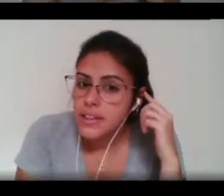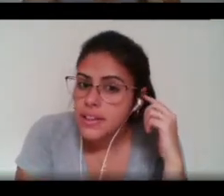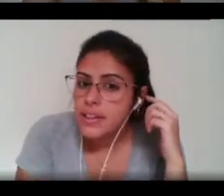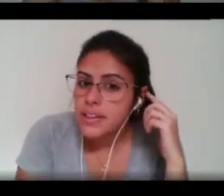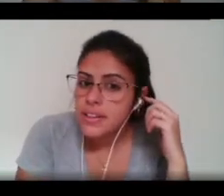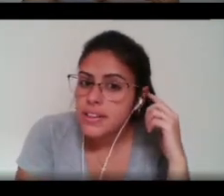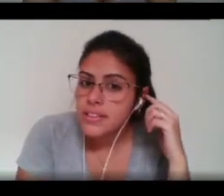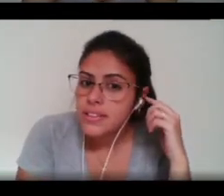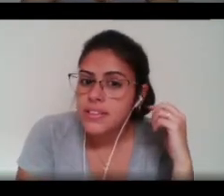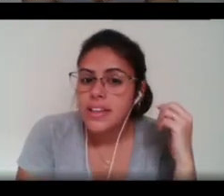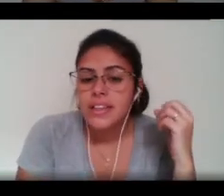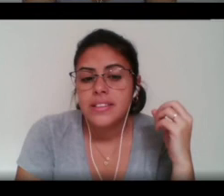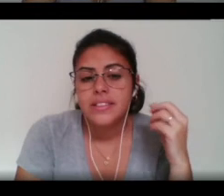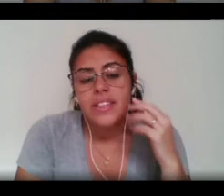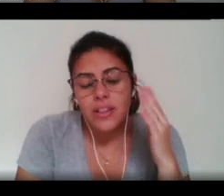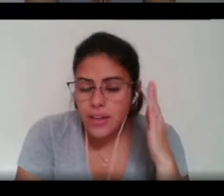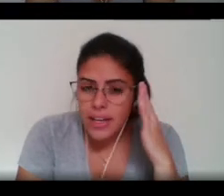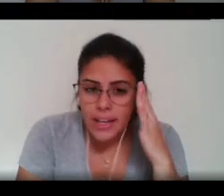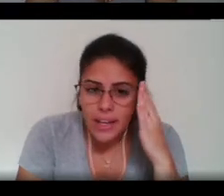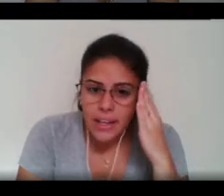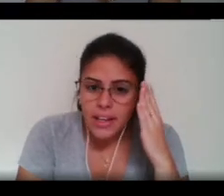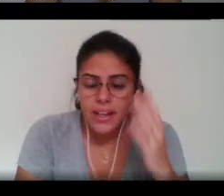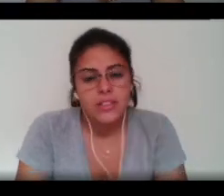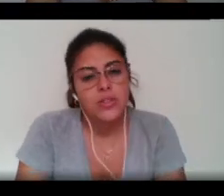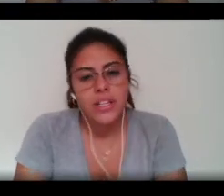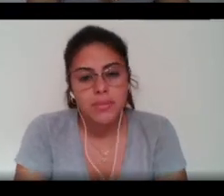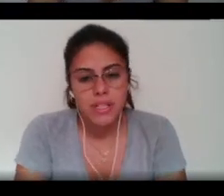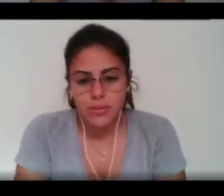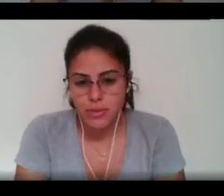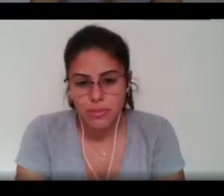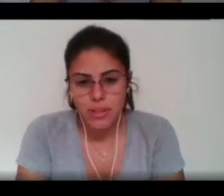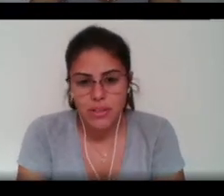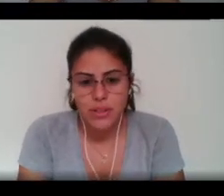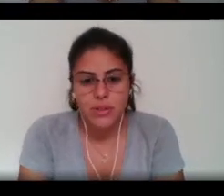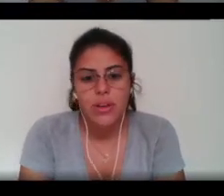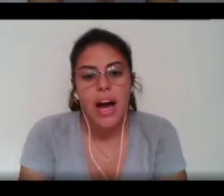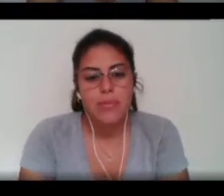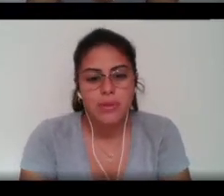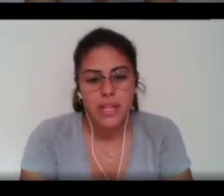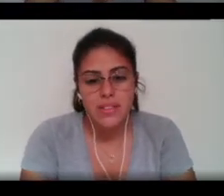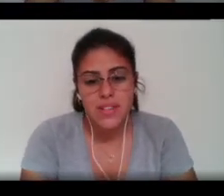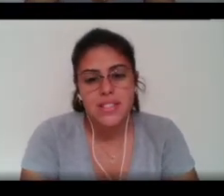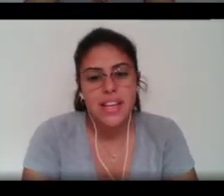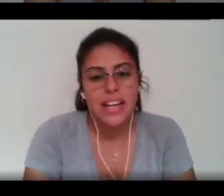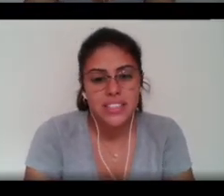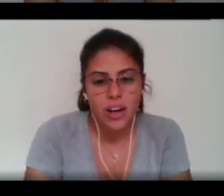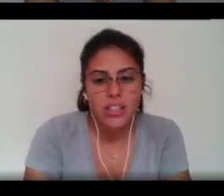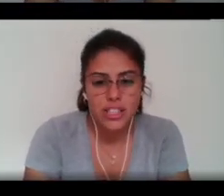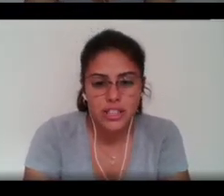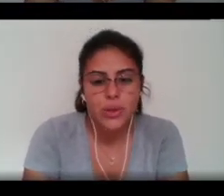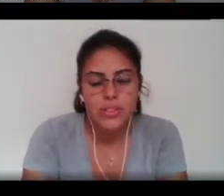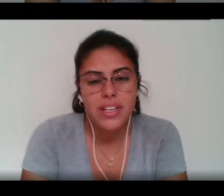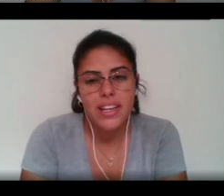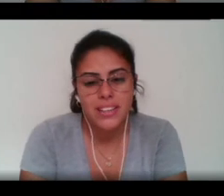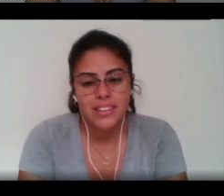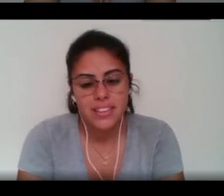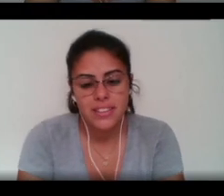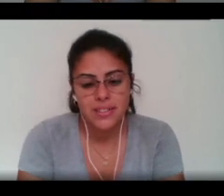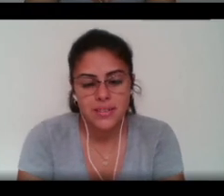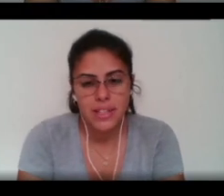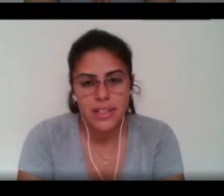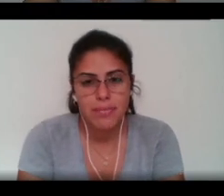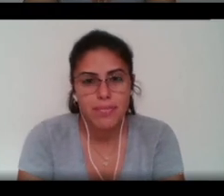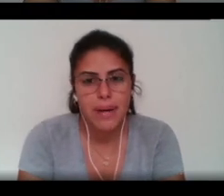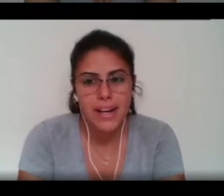Não, é isso aí mesmo, porque foi tudo rápido. Porque às vezes em sala de aula a gente consegue, né, parar mais, ter